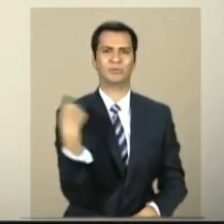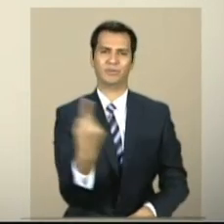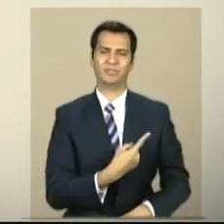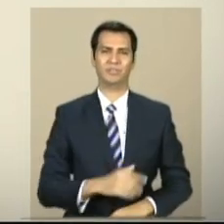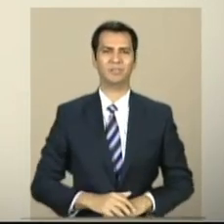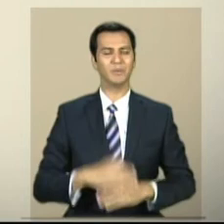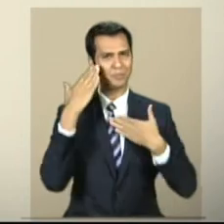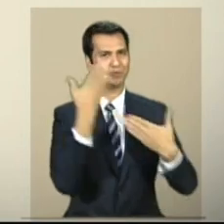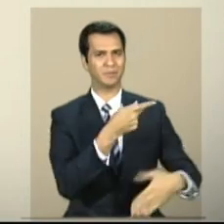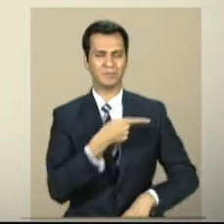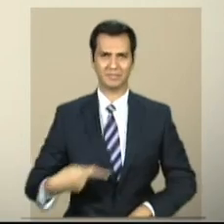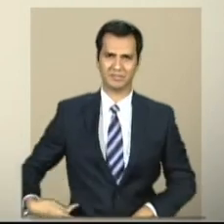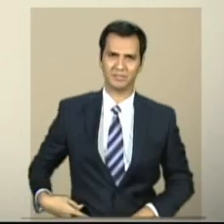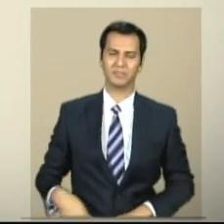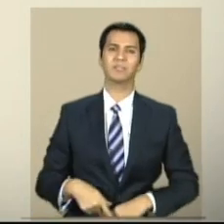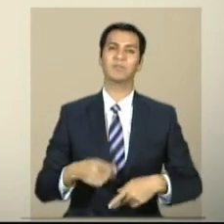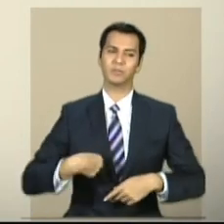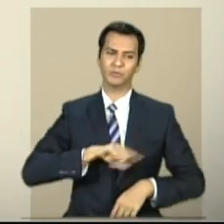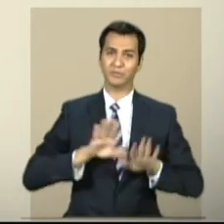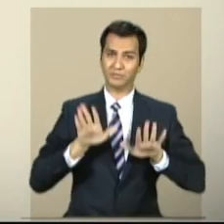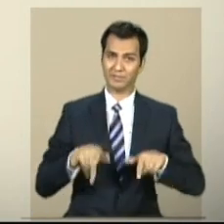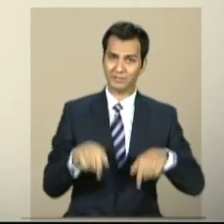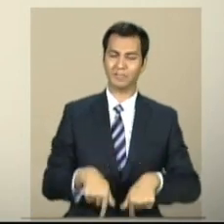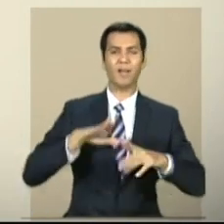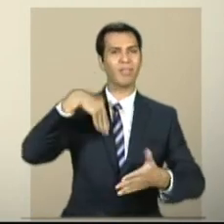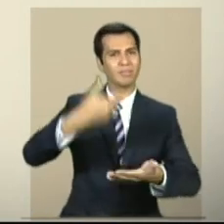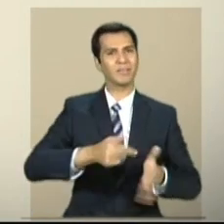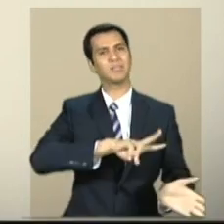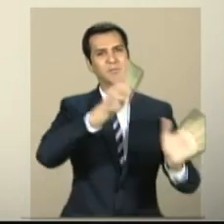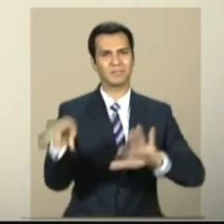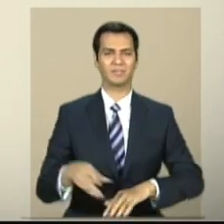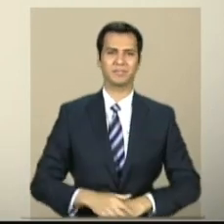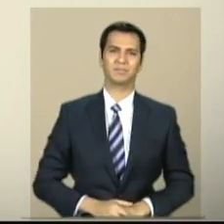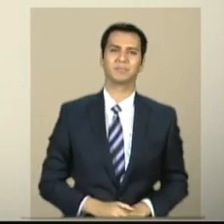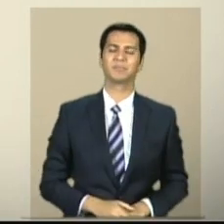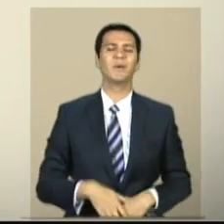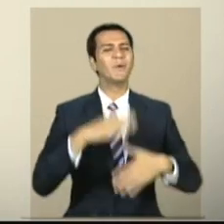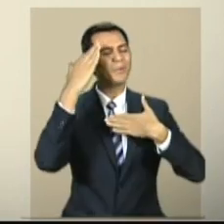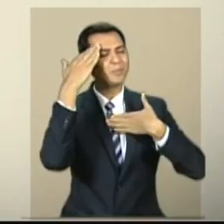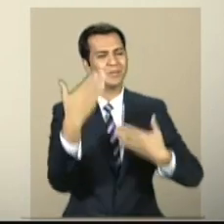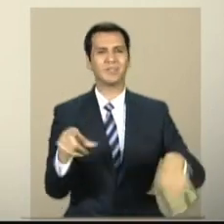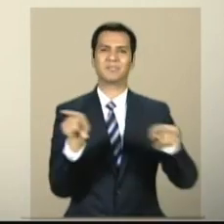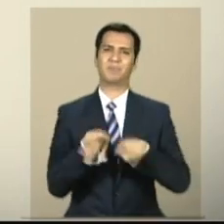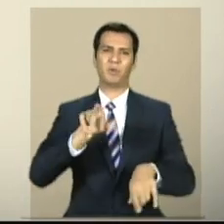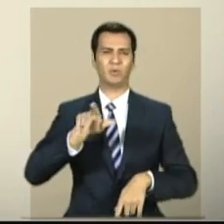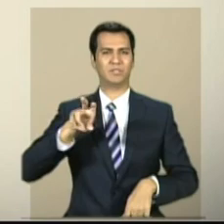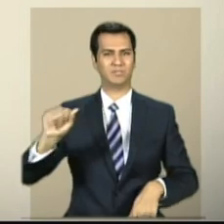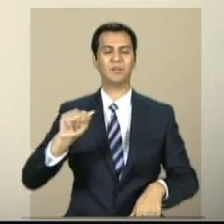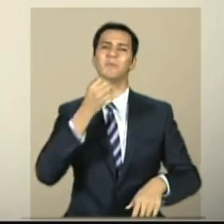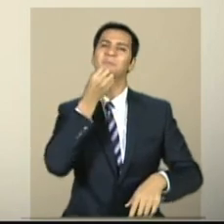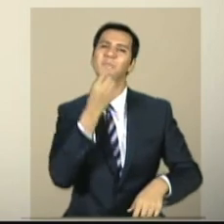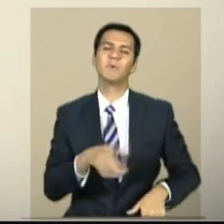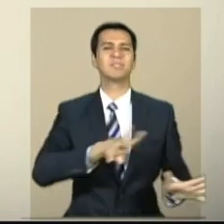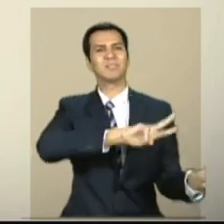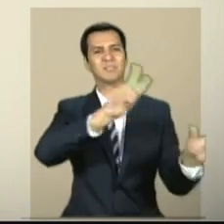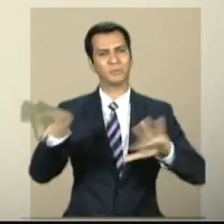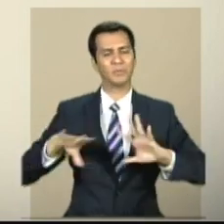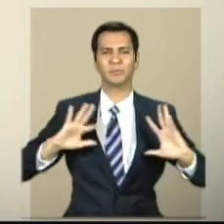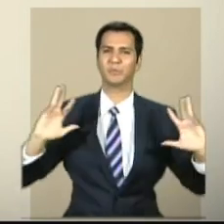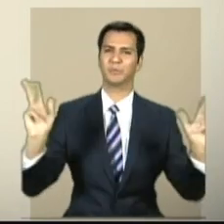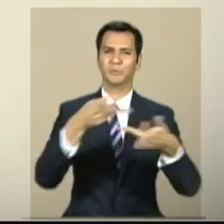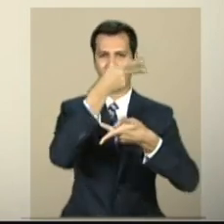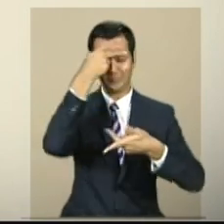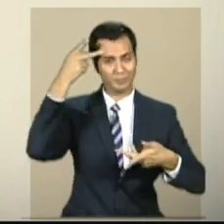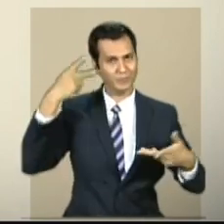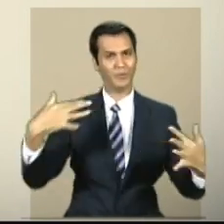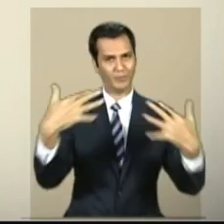brasileiros. Muito obrigado, presidenta. Ficamos por aqui. Até semana que vem. Obrigado a você, Luciano. E uma boa semana a todos